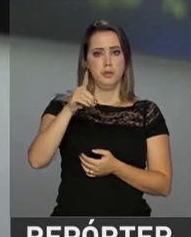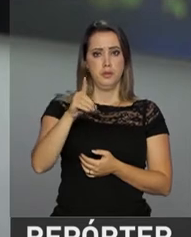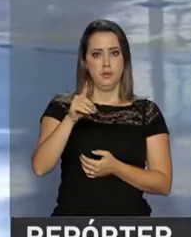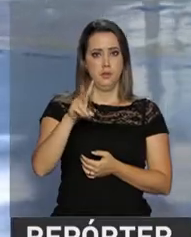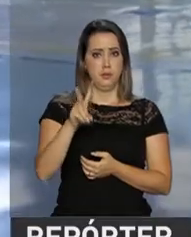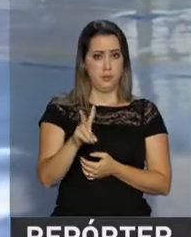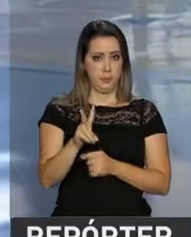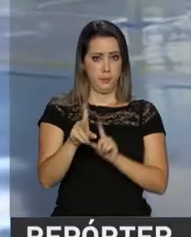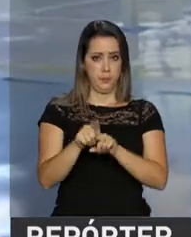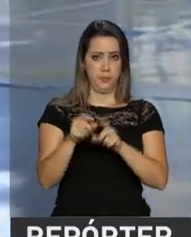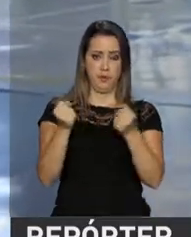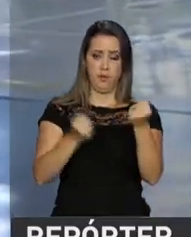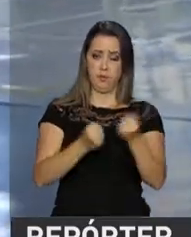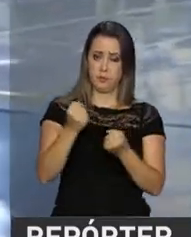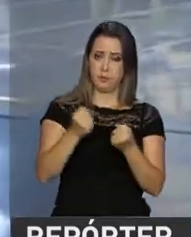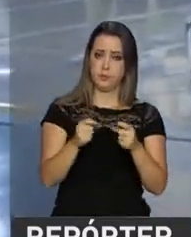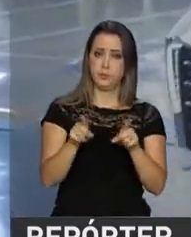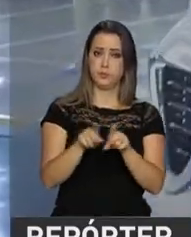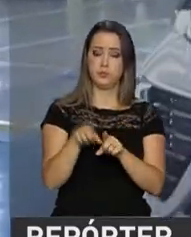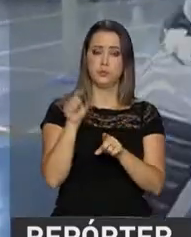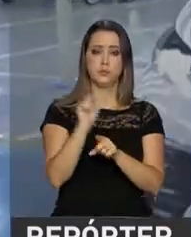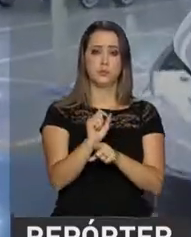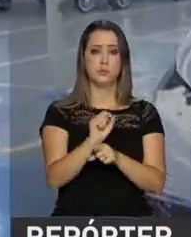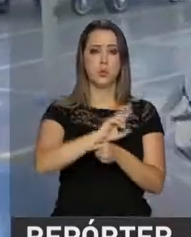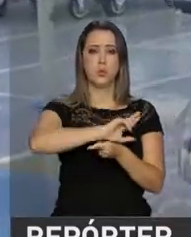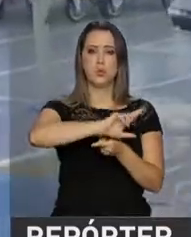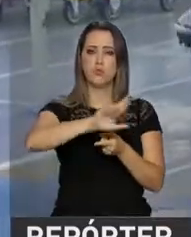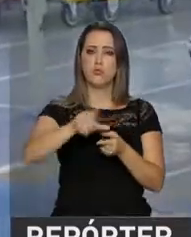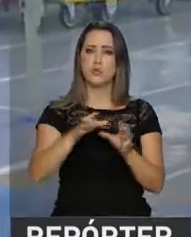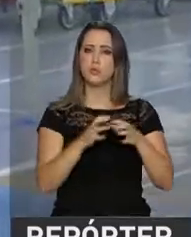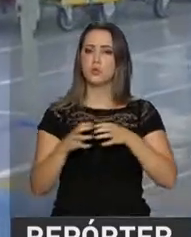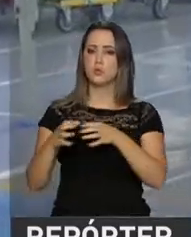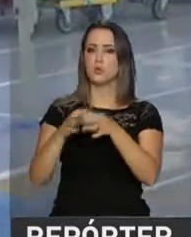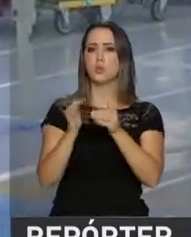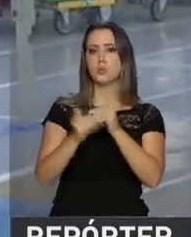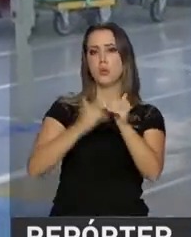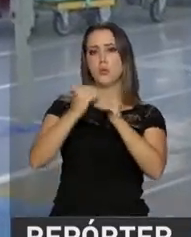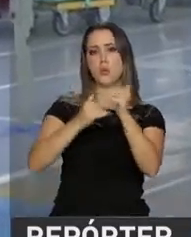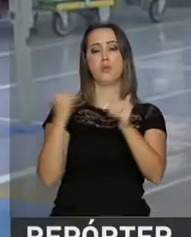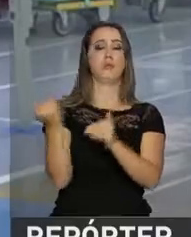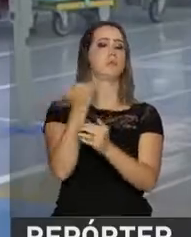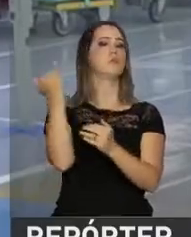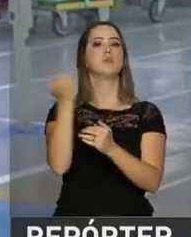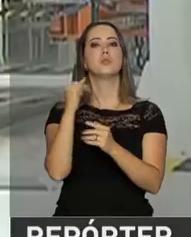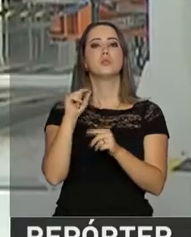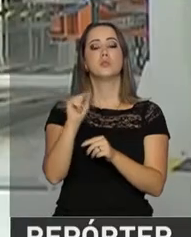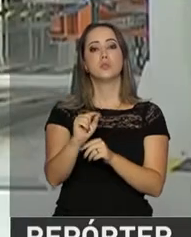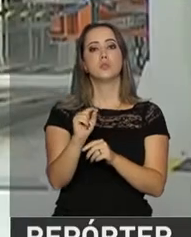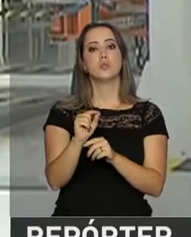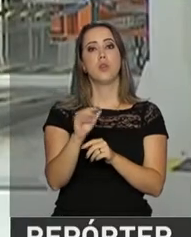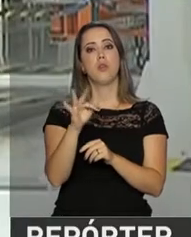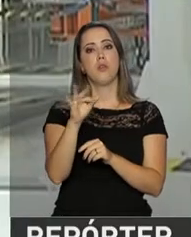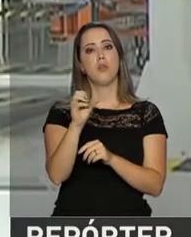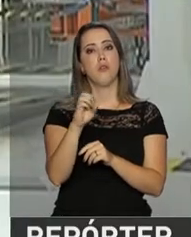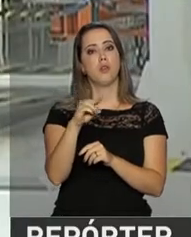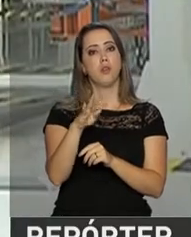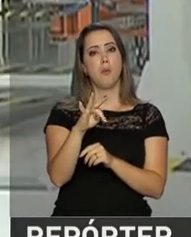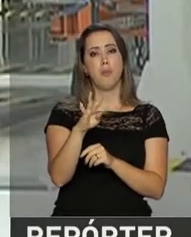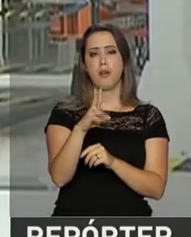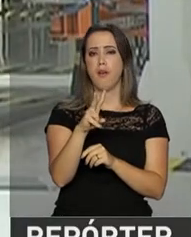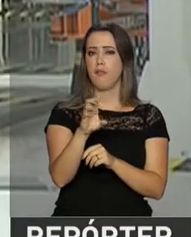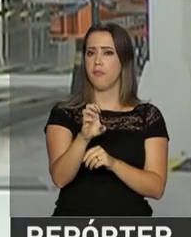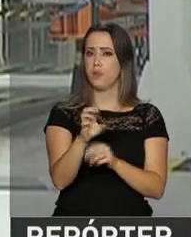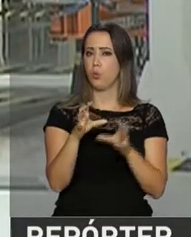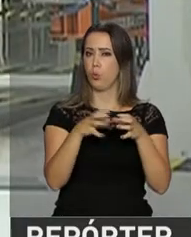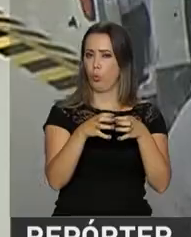de veículos automotores fenabrave todos os segmentos tiveram aumentos expressivos e segundo a fenabrave a maior